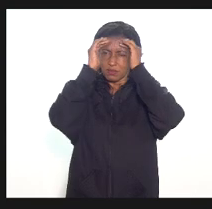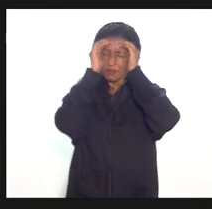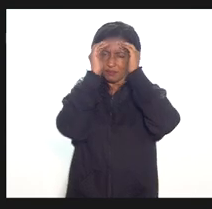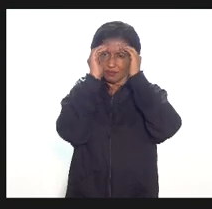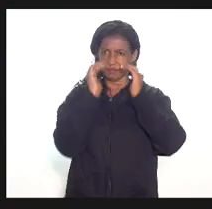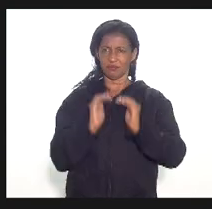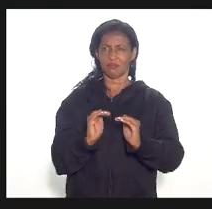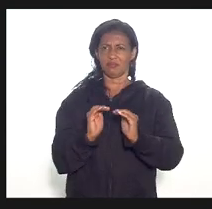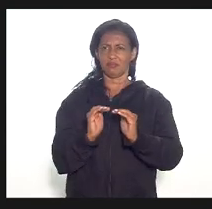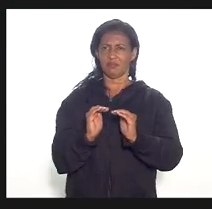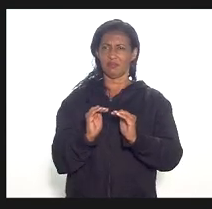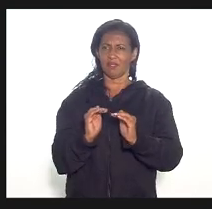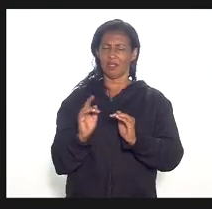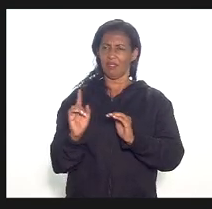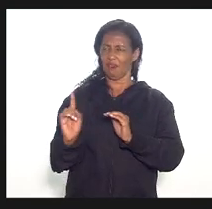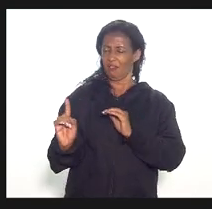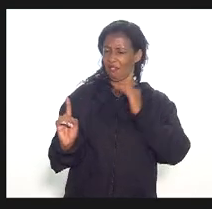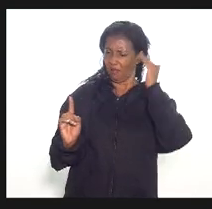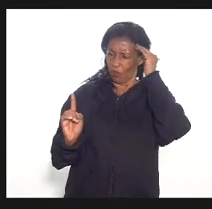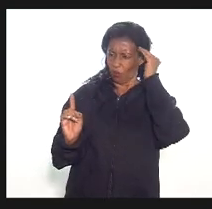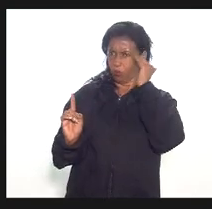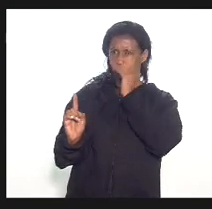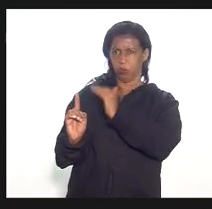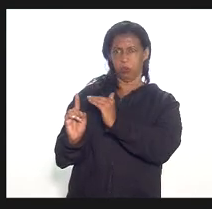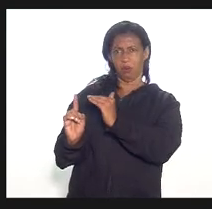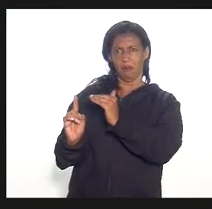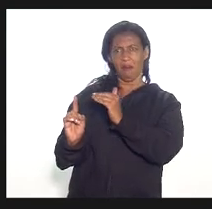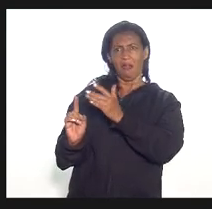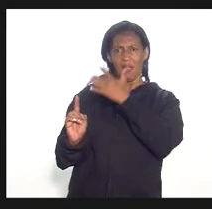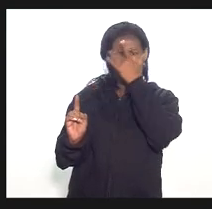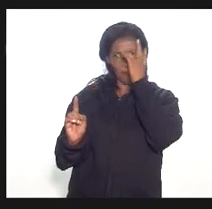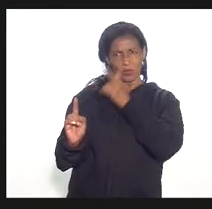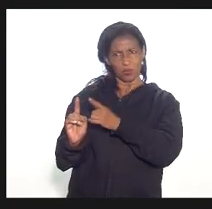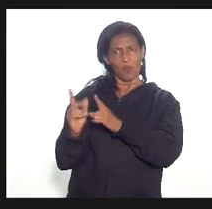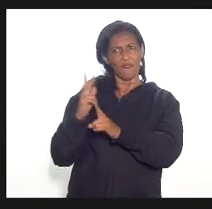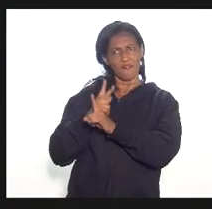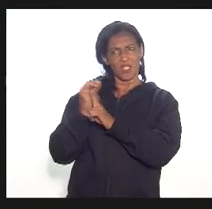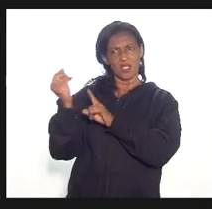a alguém que foi eleito para servir a sociedade